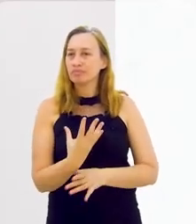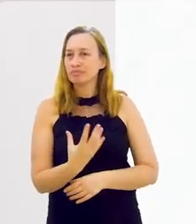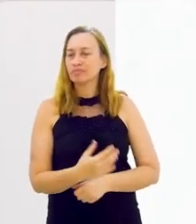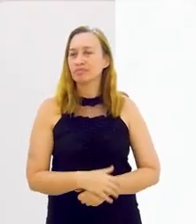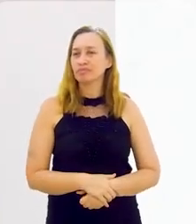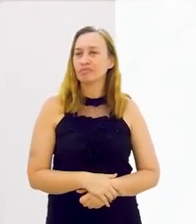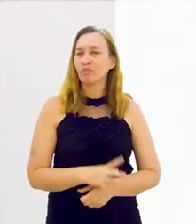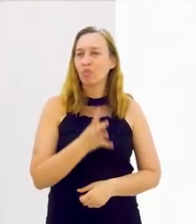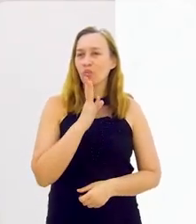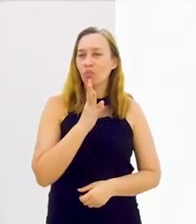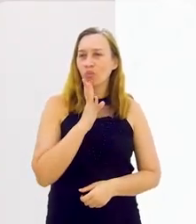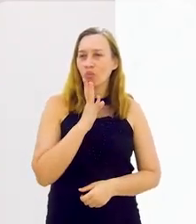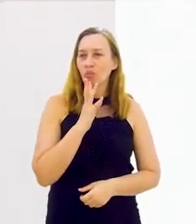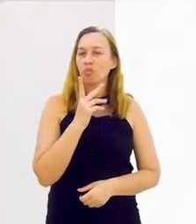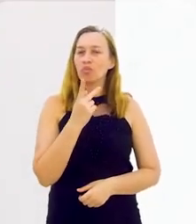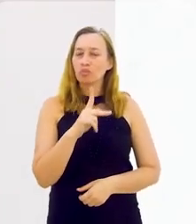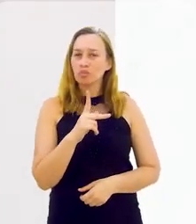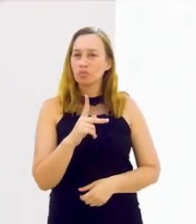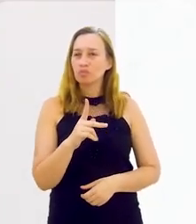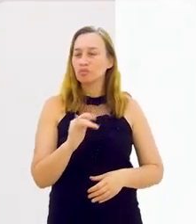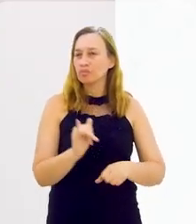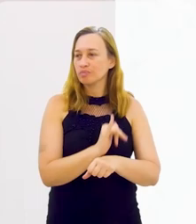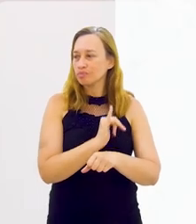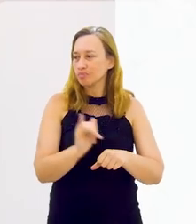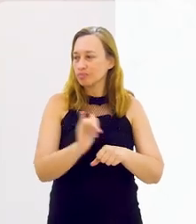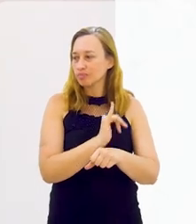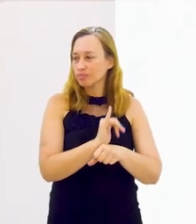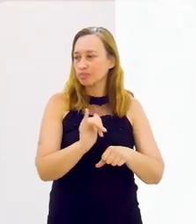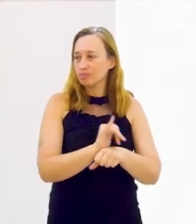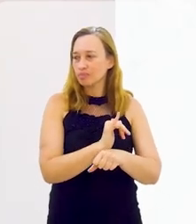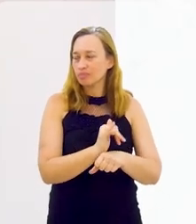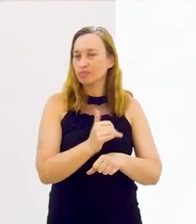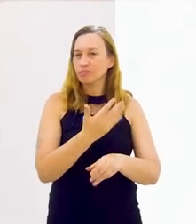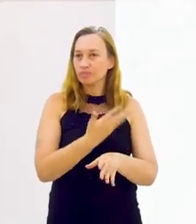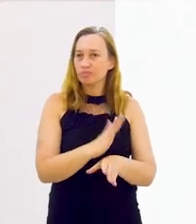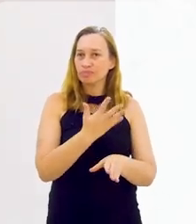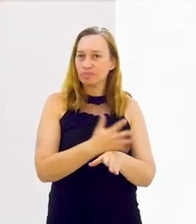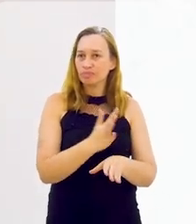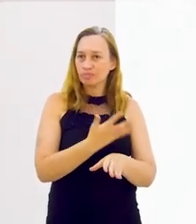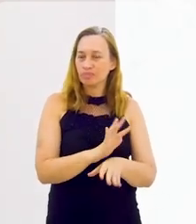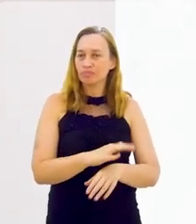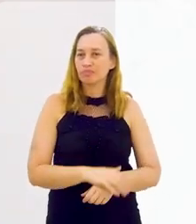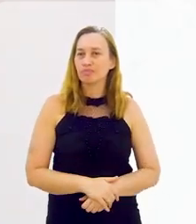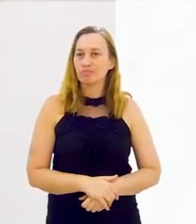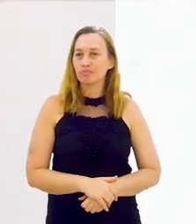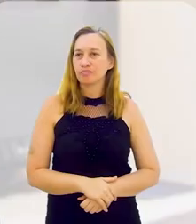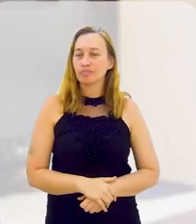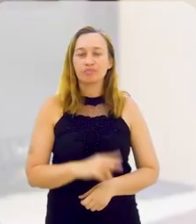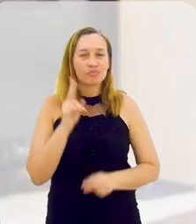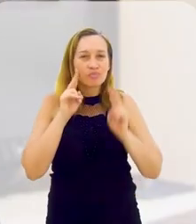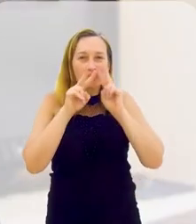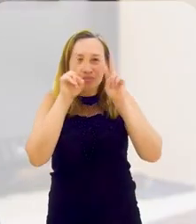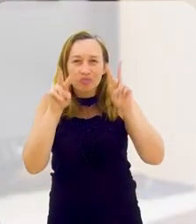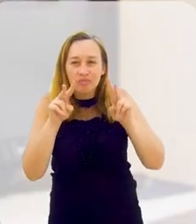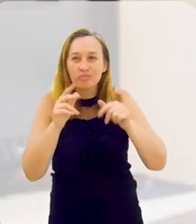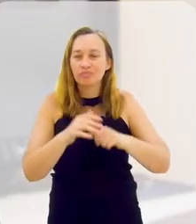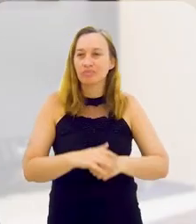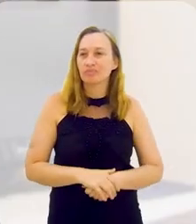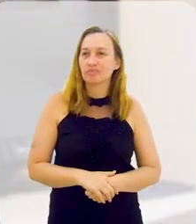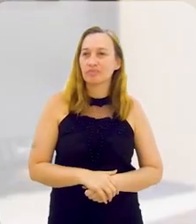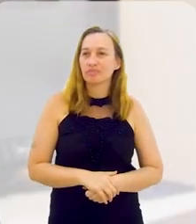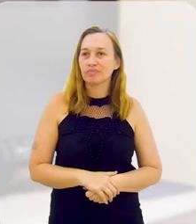sua criatividade, conhecendo os seus mecanismos e praticando, né? Você abrindo